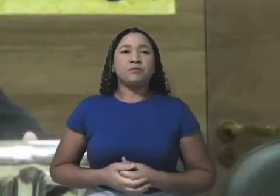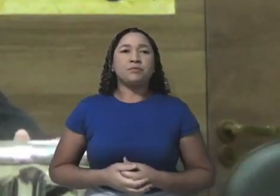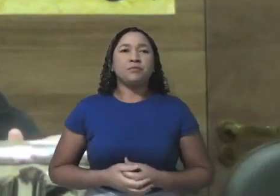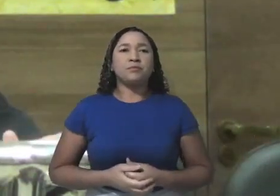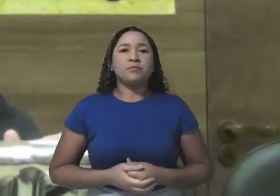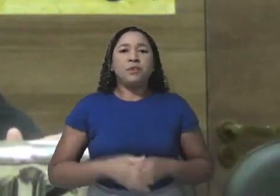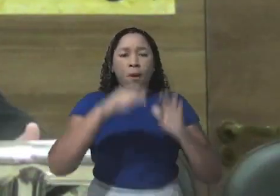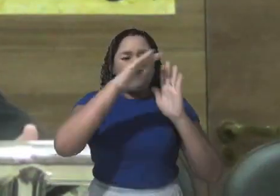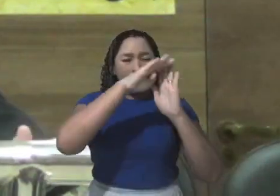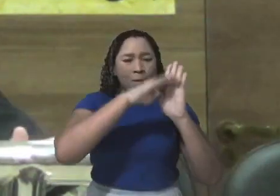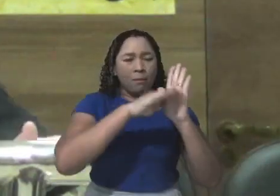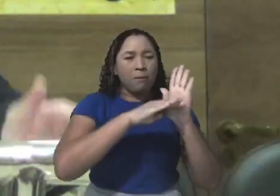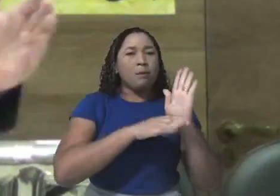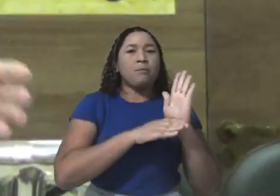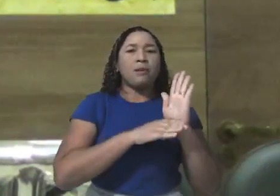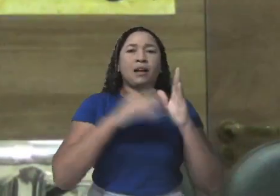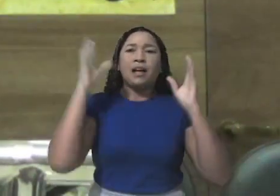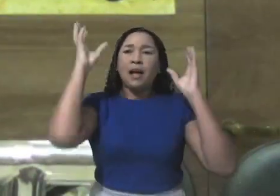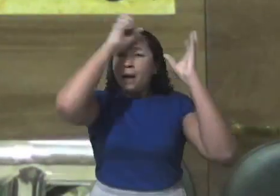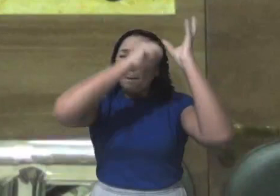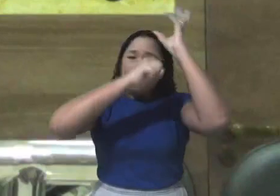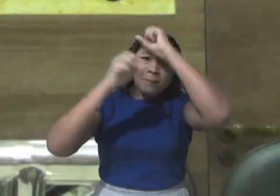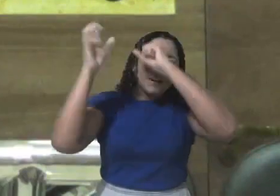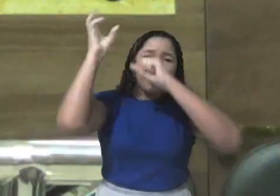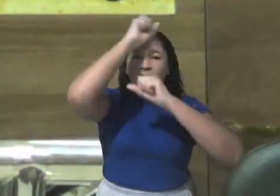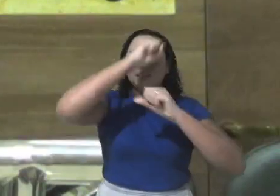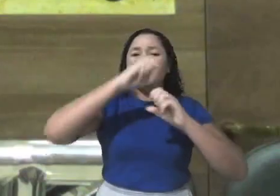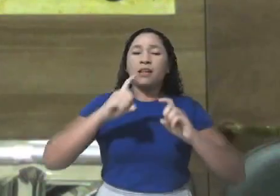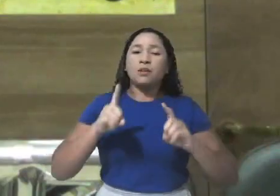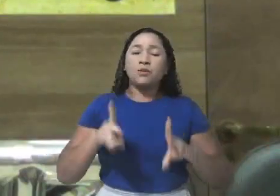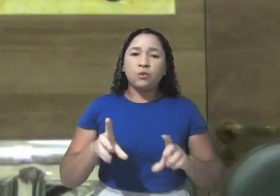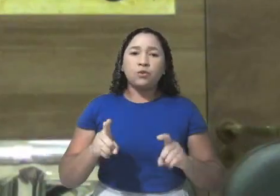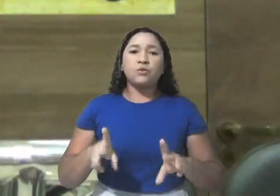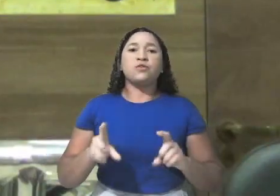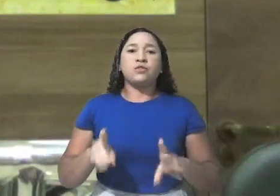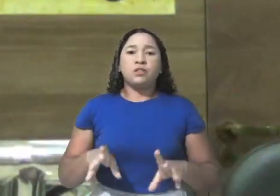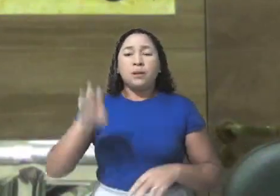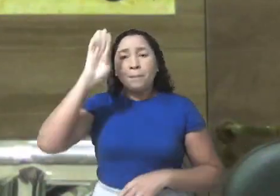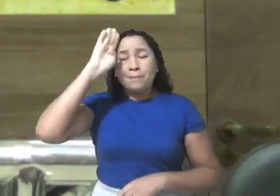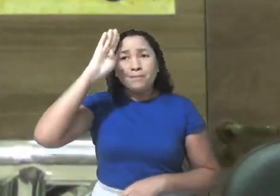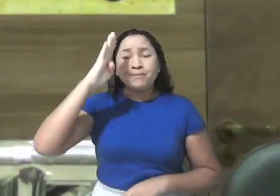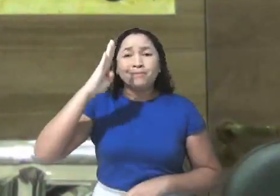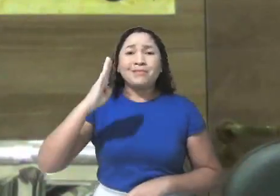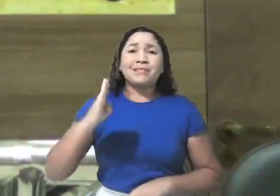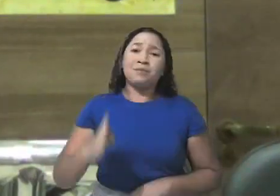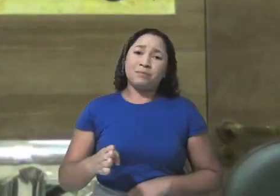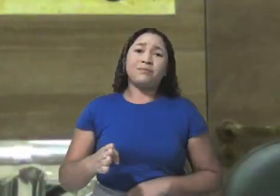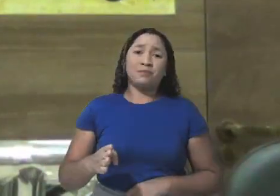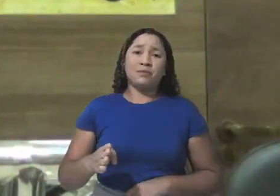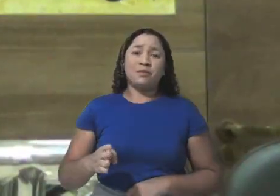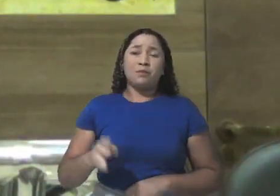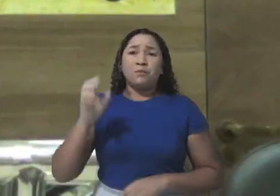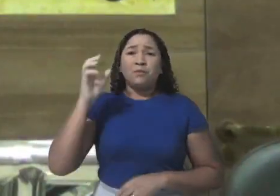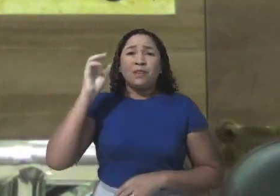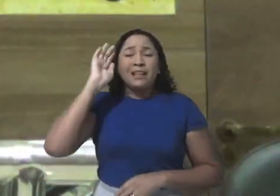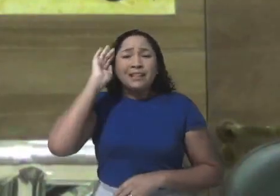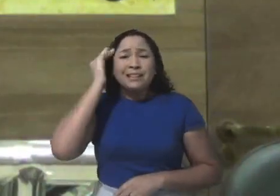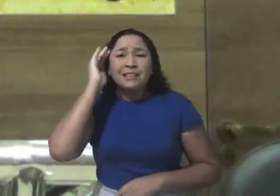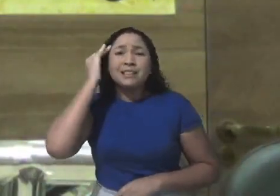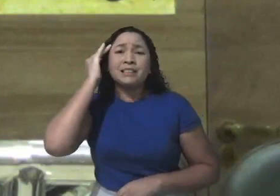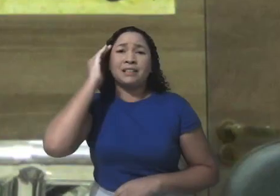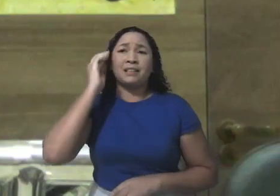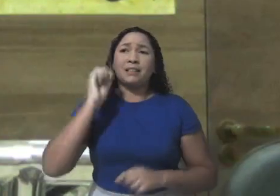em aprender as doutrinas basilares, em entender o que é ser crente, antes de procurar